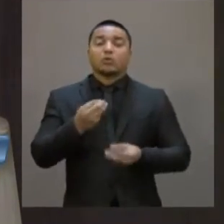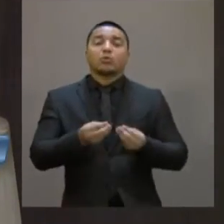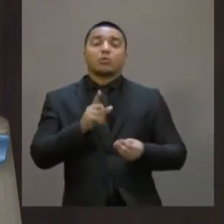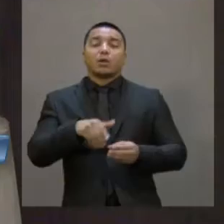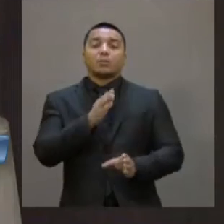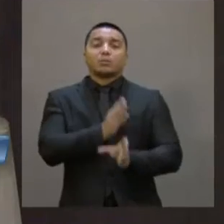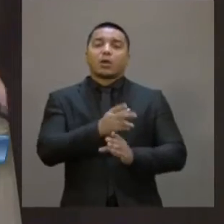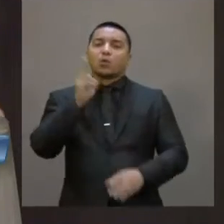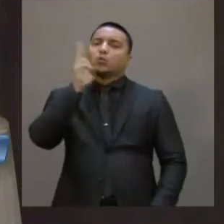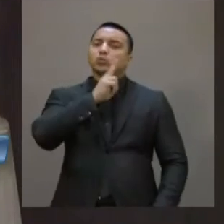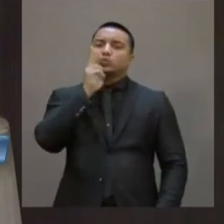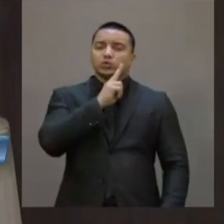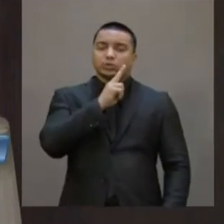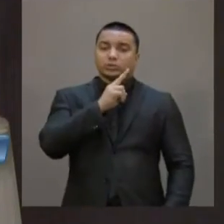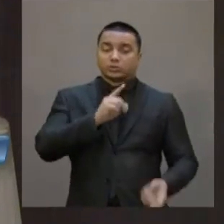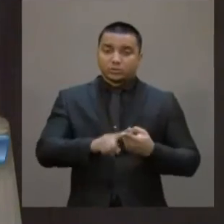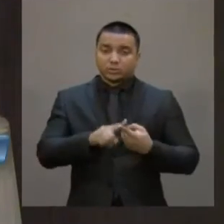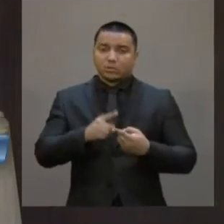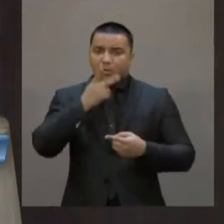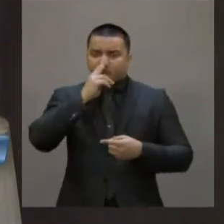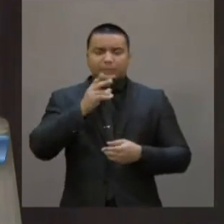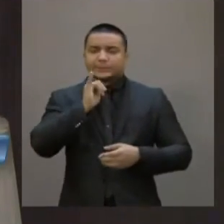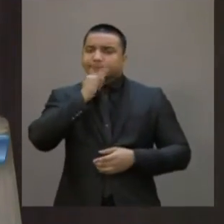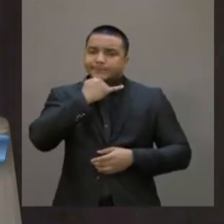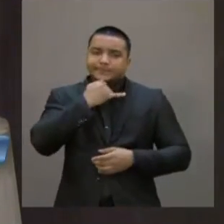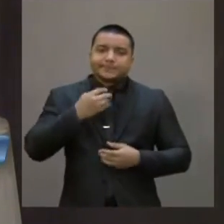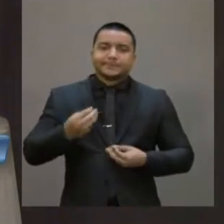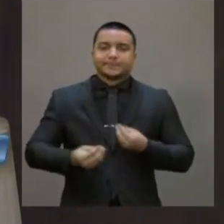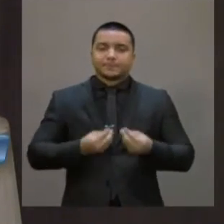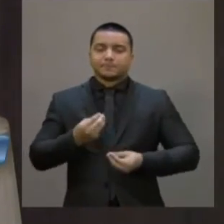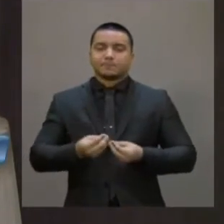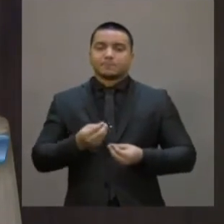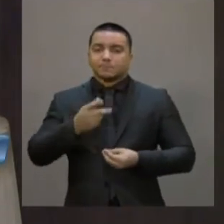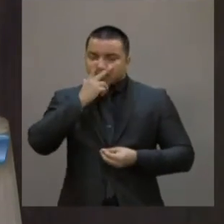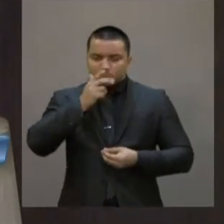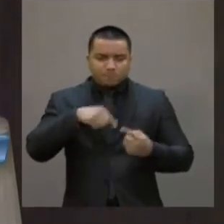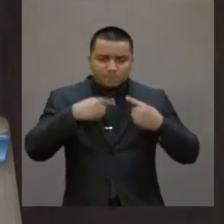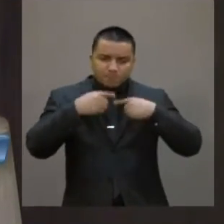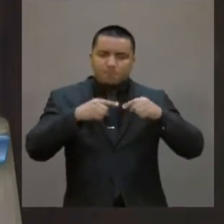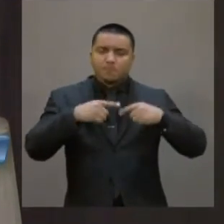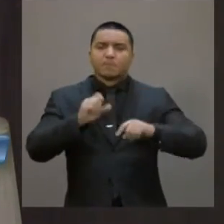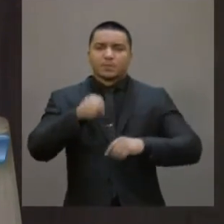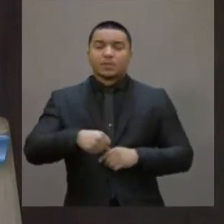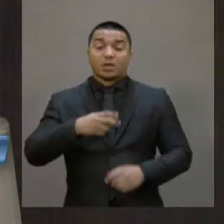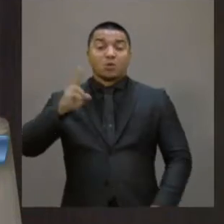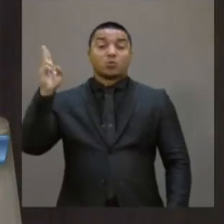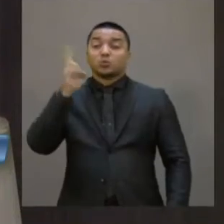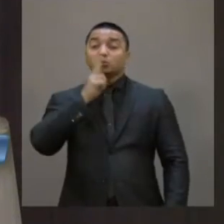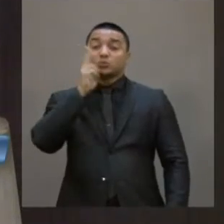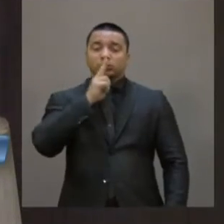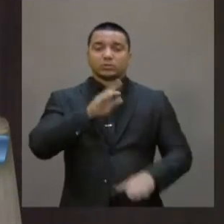questão emergencial e agora é dramática, é crítica, é